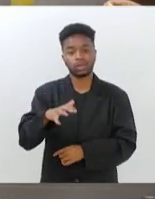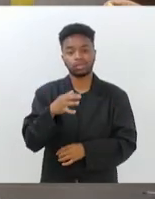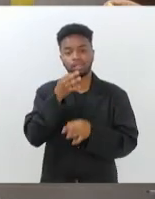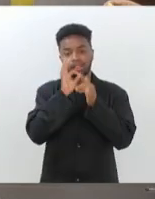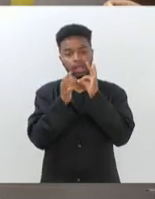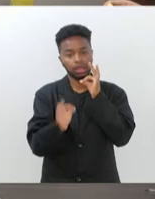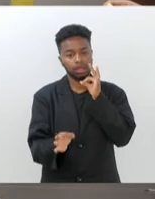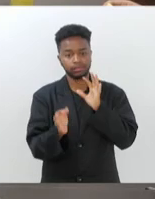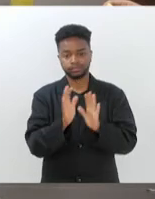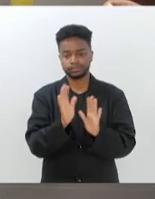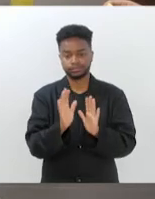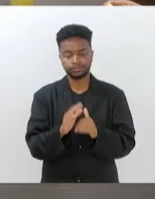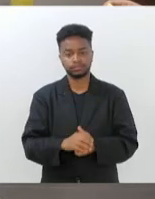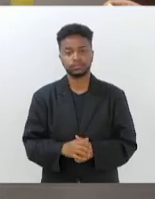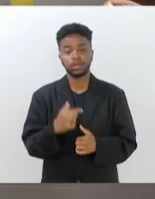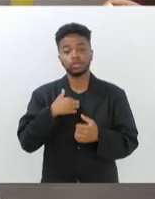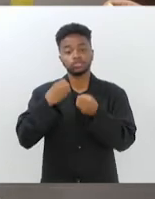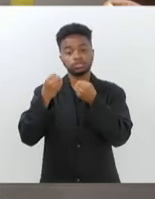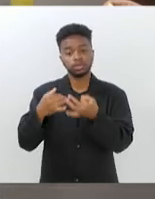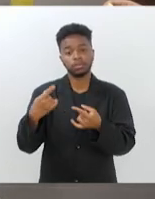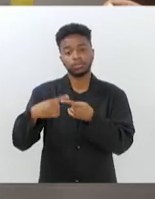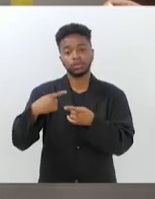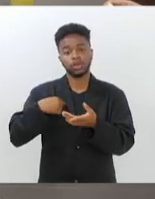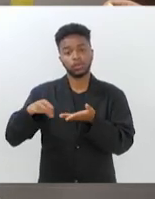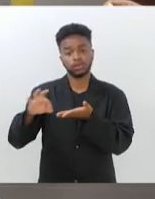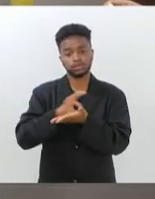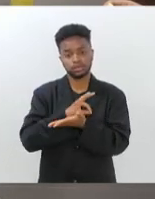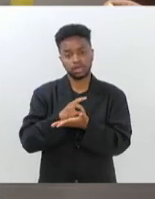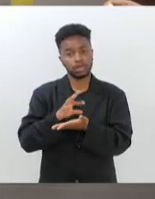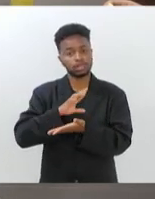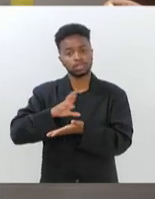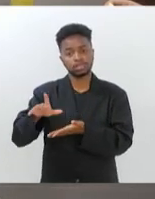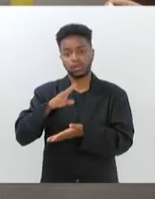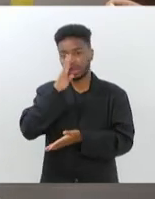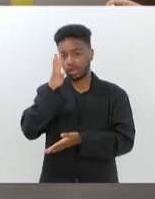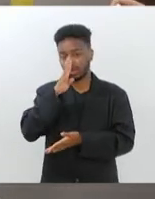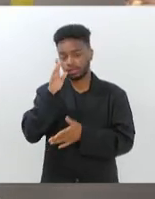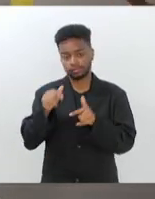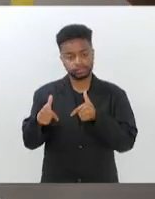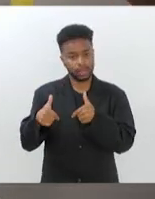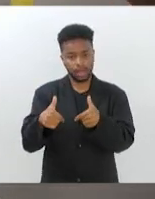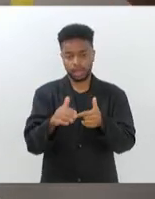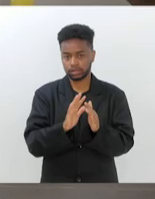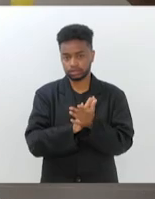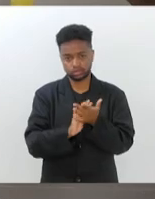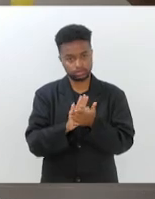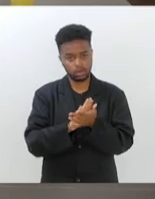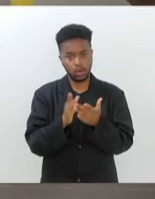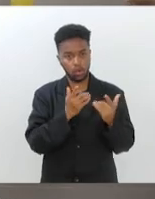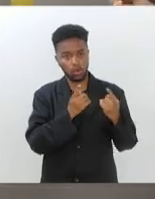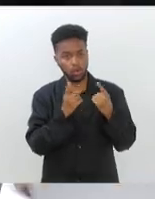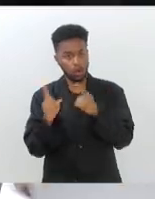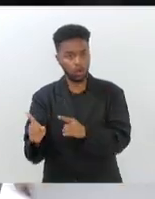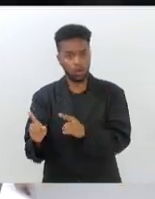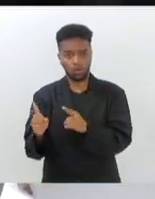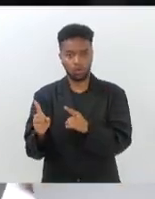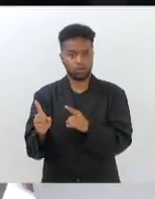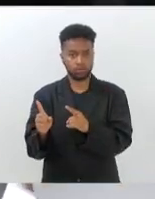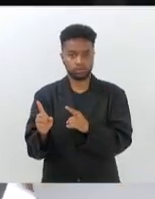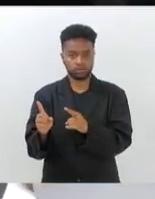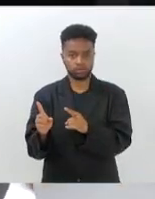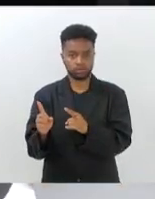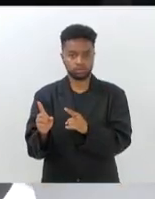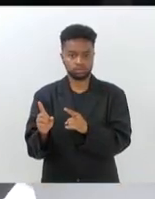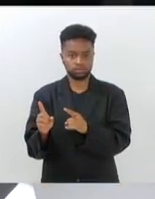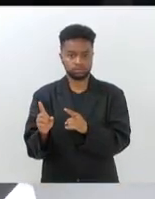dos colegas o por eu vou assinar não é uma atitude eh contra eh